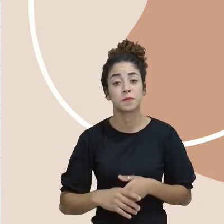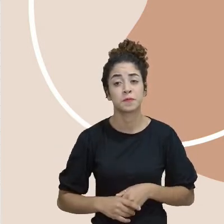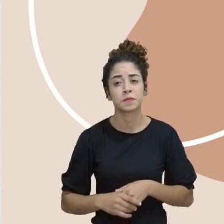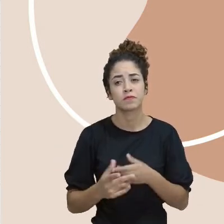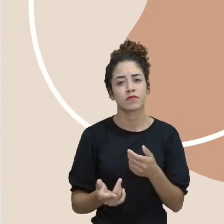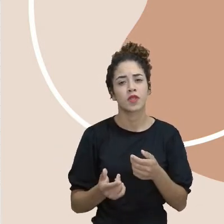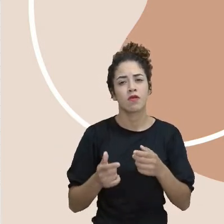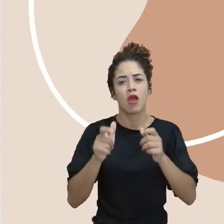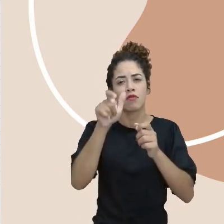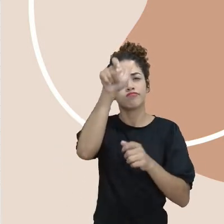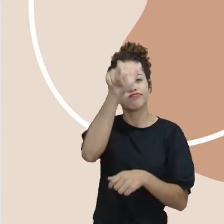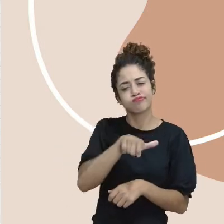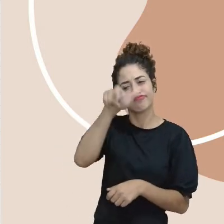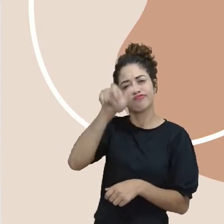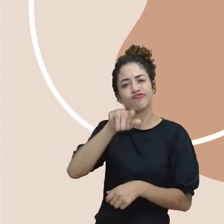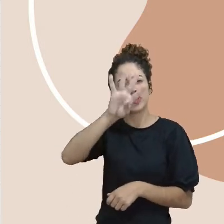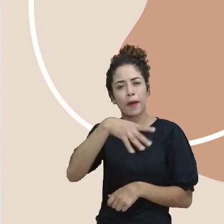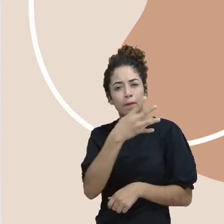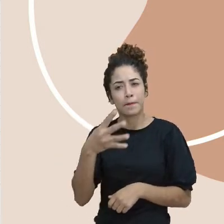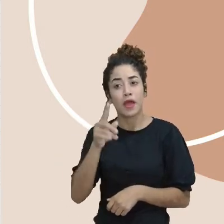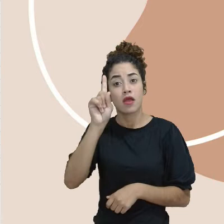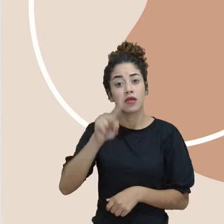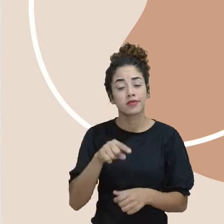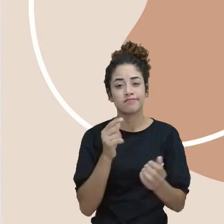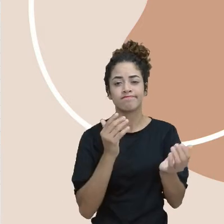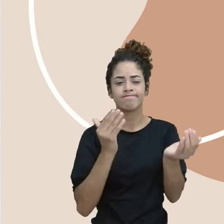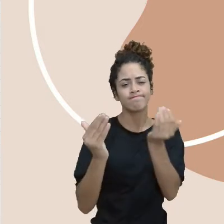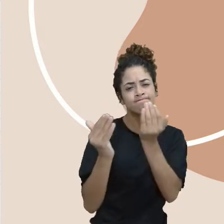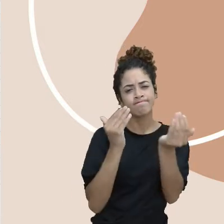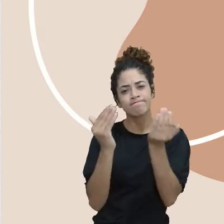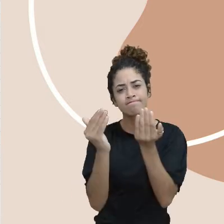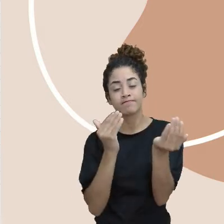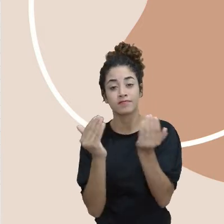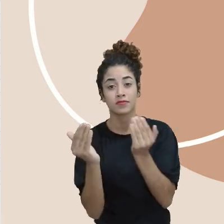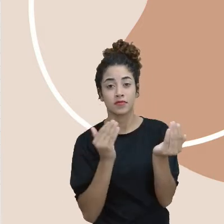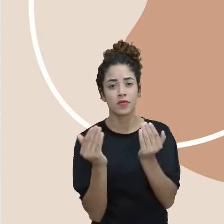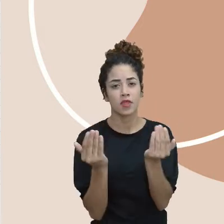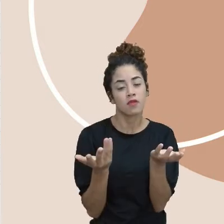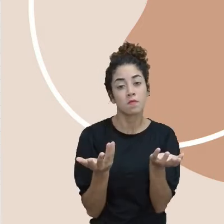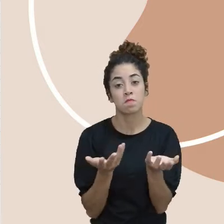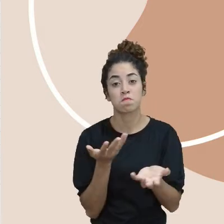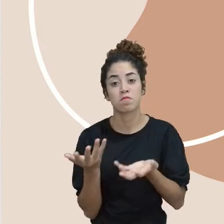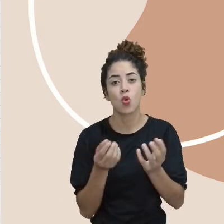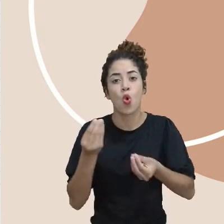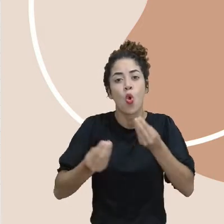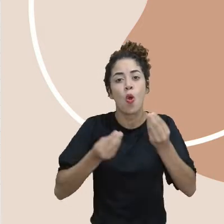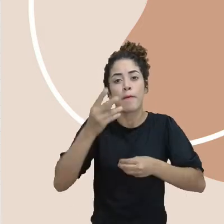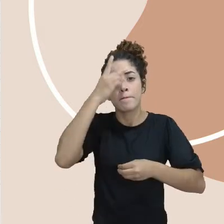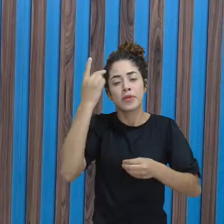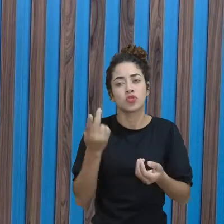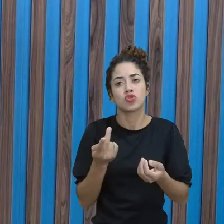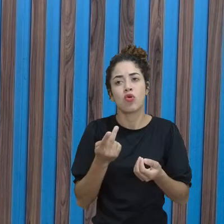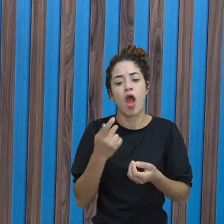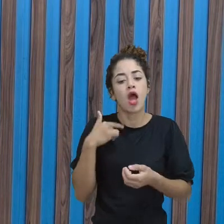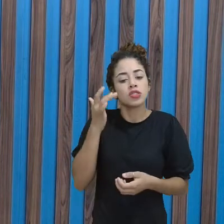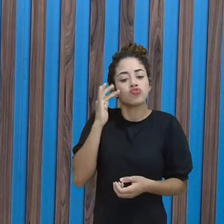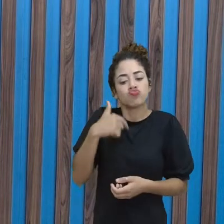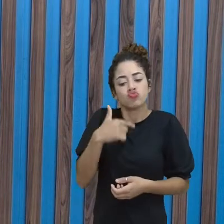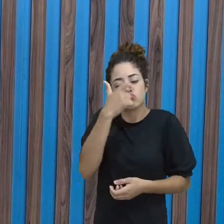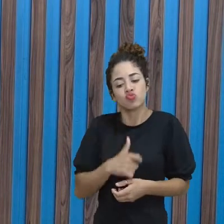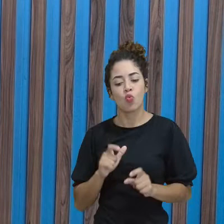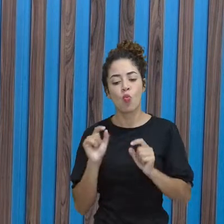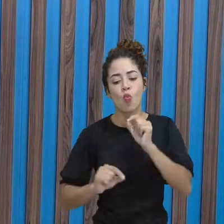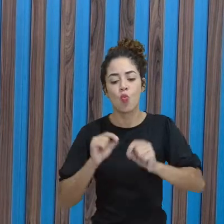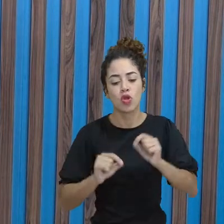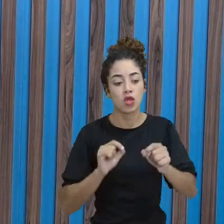aqui, essa tabela, ela é comparativa. Tá? Então, comparativa em como as pessoas se autodeclaravam em 2012